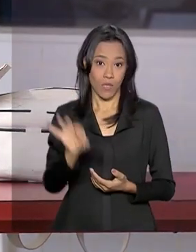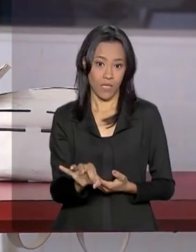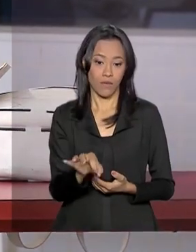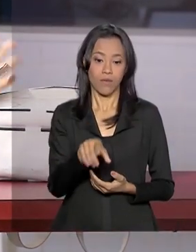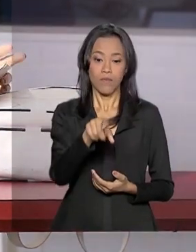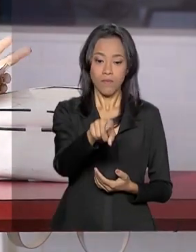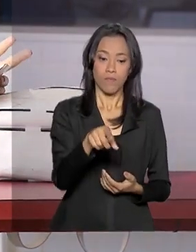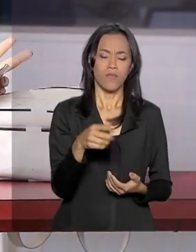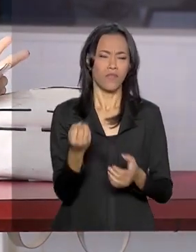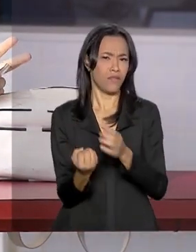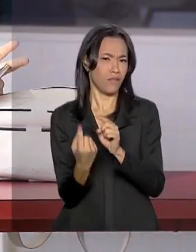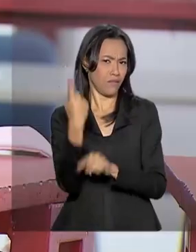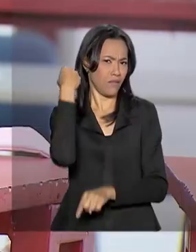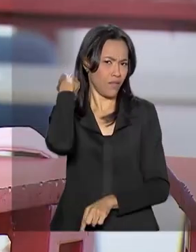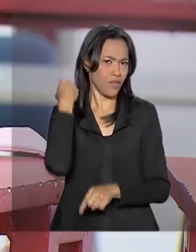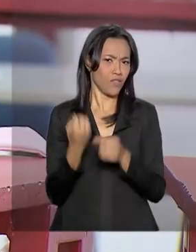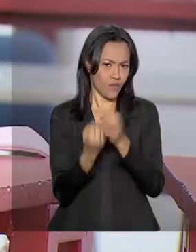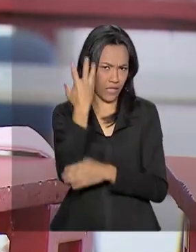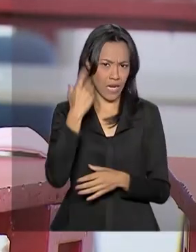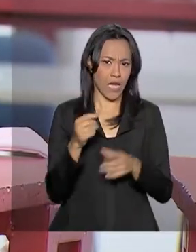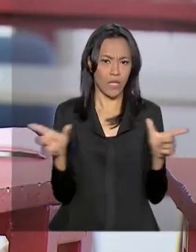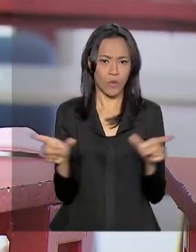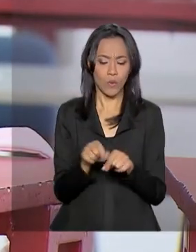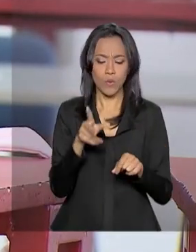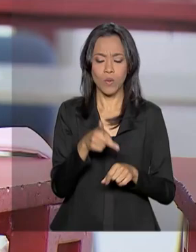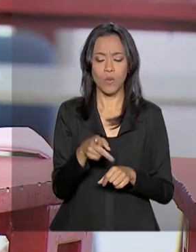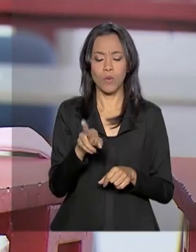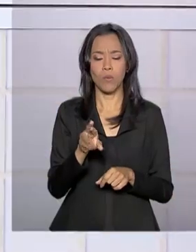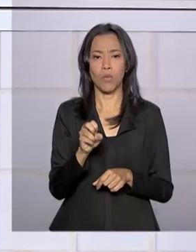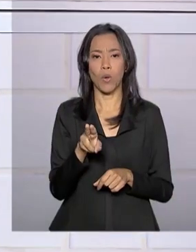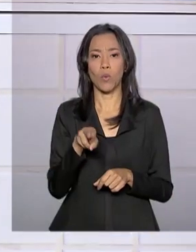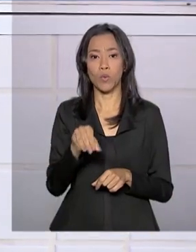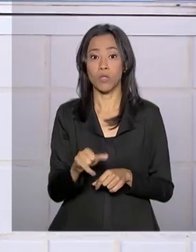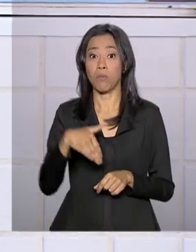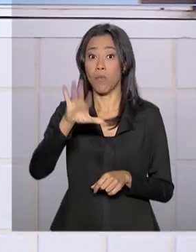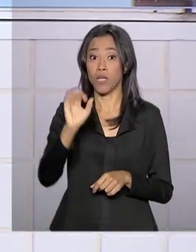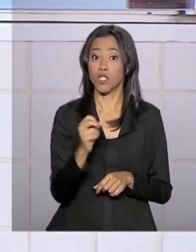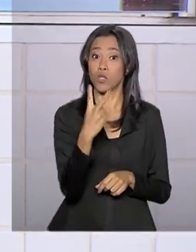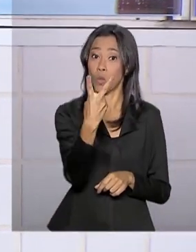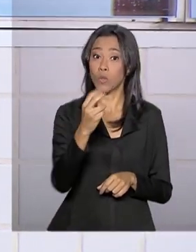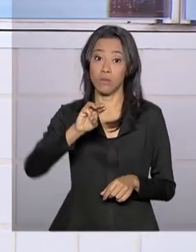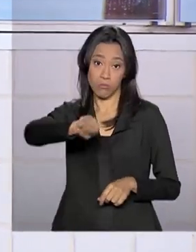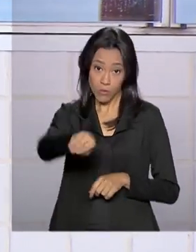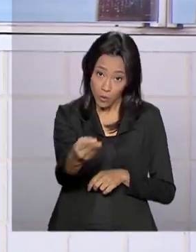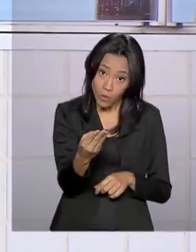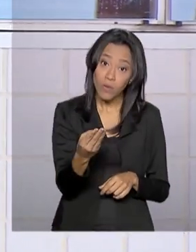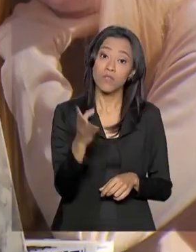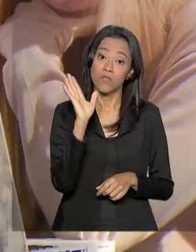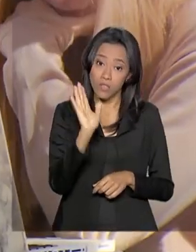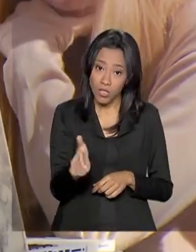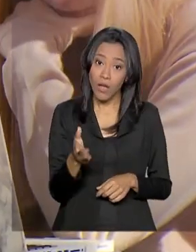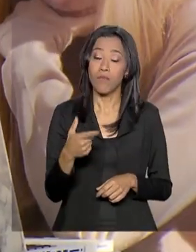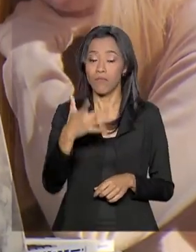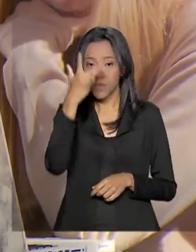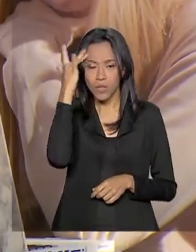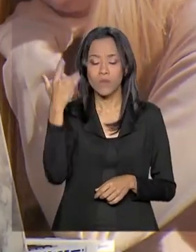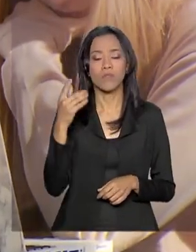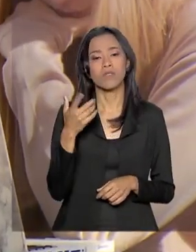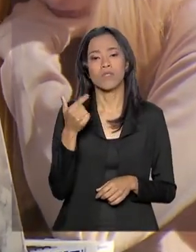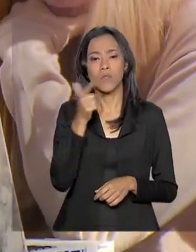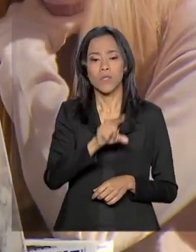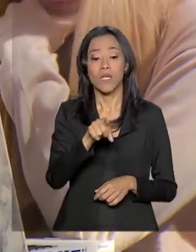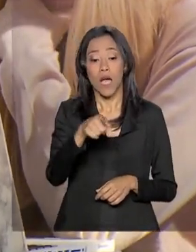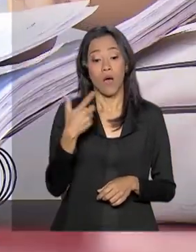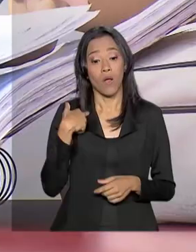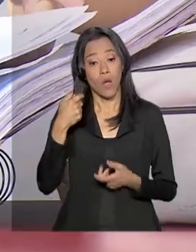foi criado, o ProUni já atendeu quase 2 milhões e meio de estudantes. E agora mais gente vai ter a oportunidade de